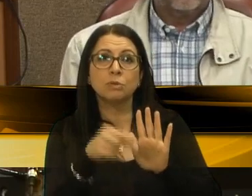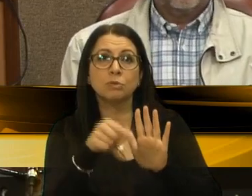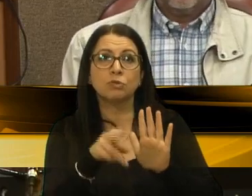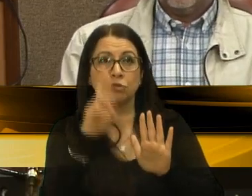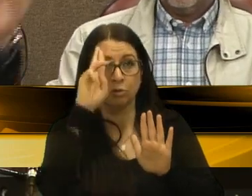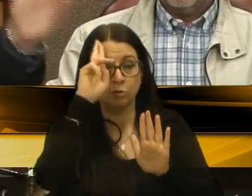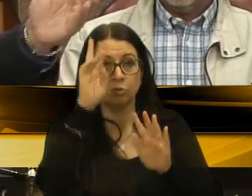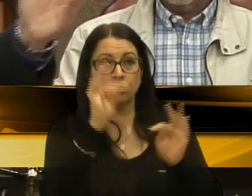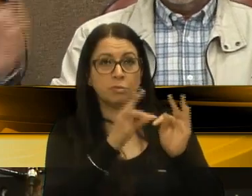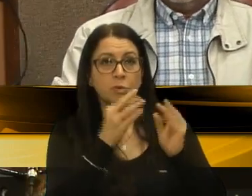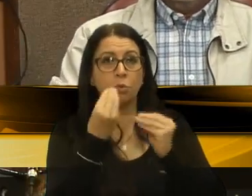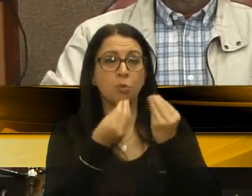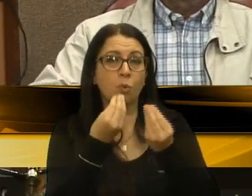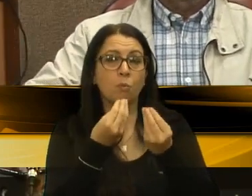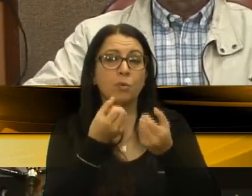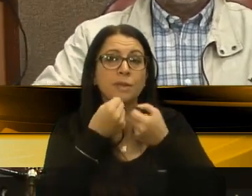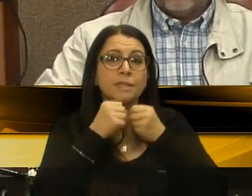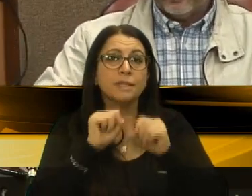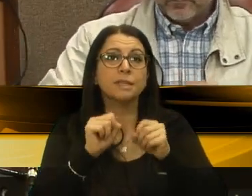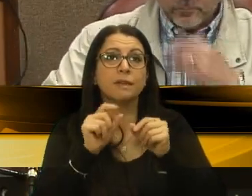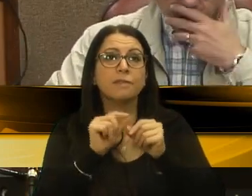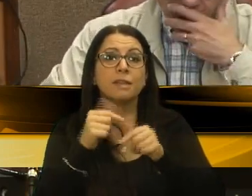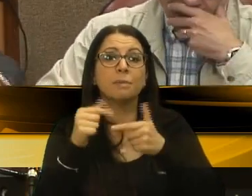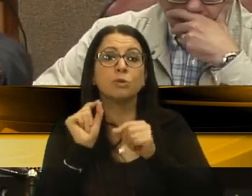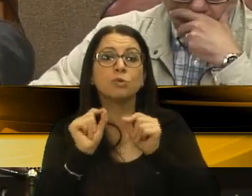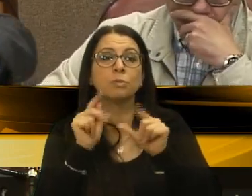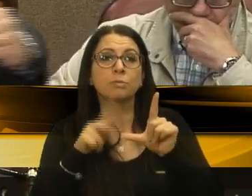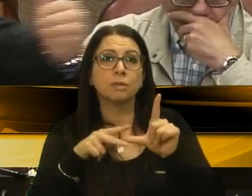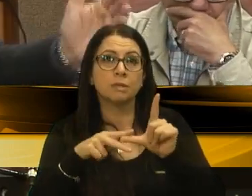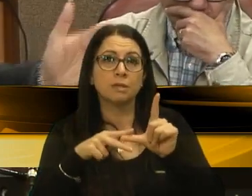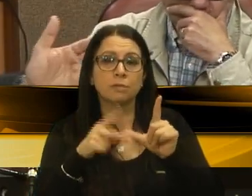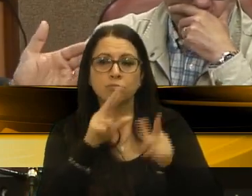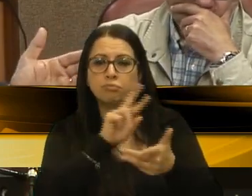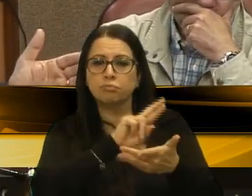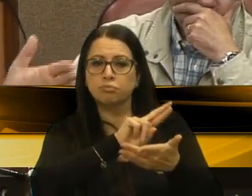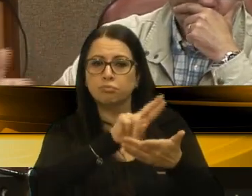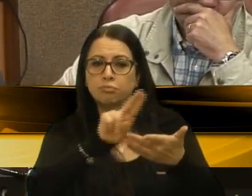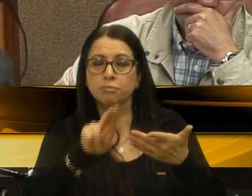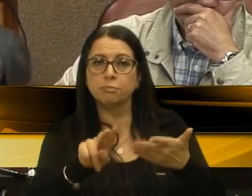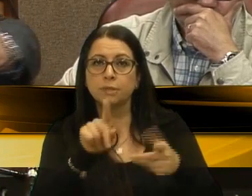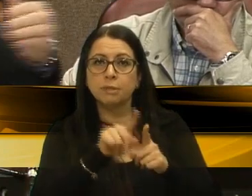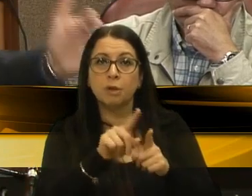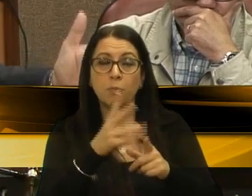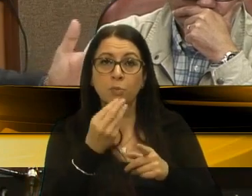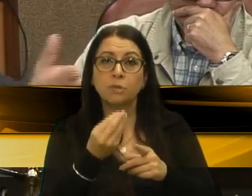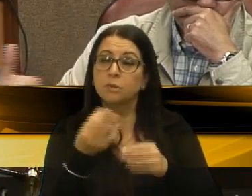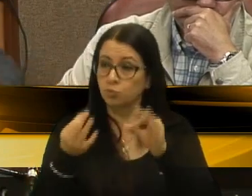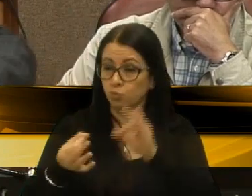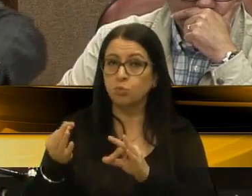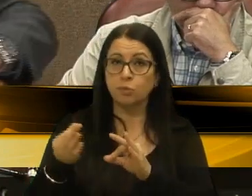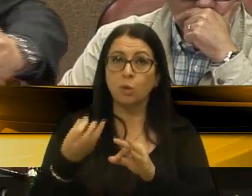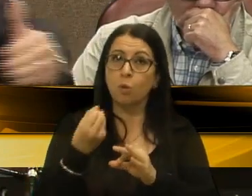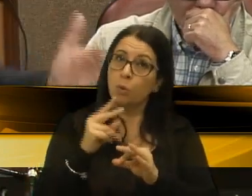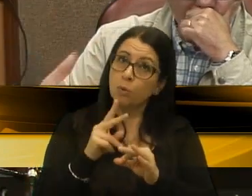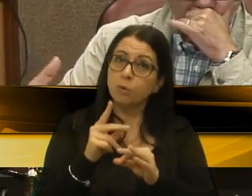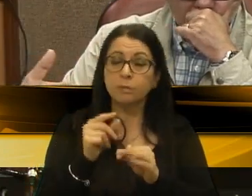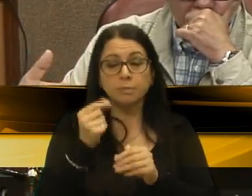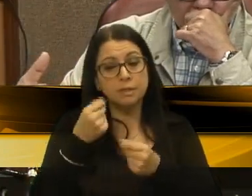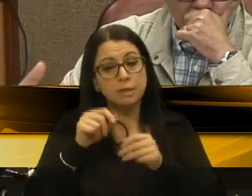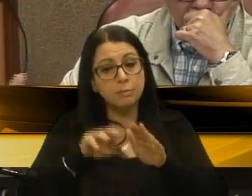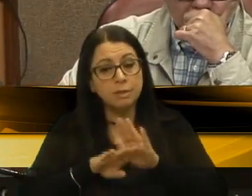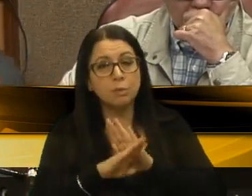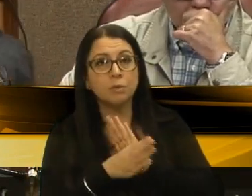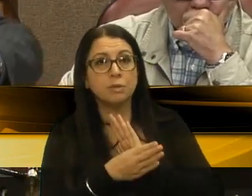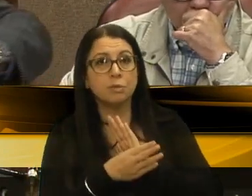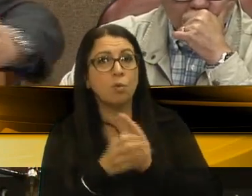diretor técnico como que a secretaria vai trabalhar isso, porque nós temos uma infinidade delas, muitas são justas, outras precisariam de uma adequação,